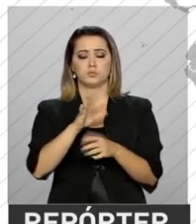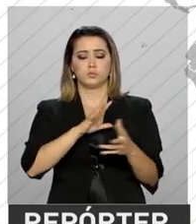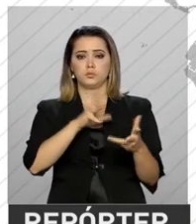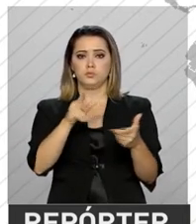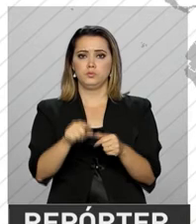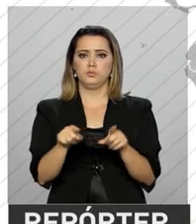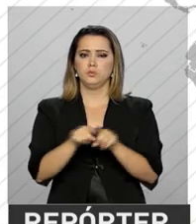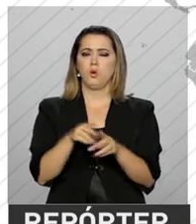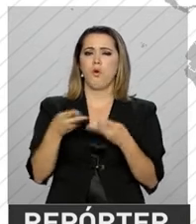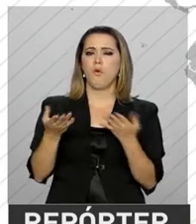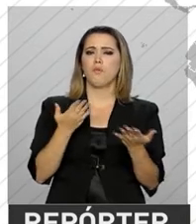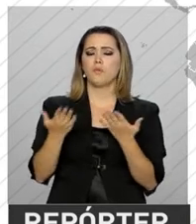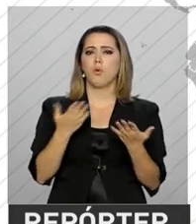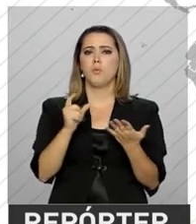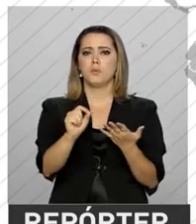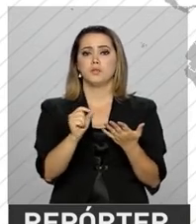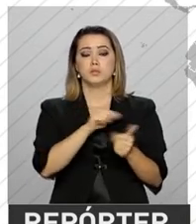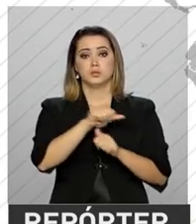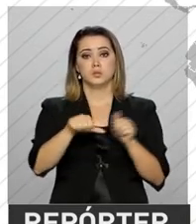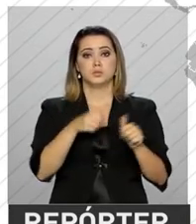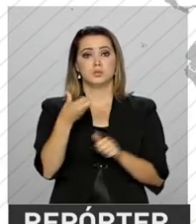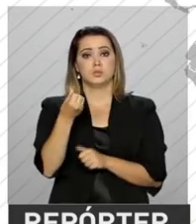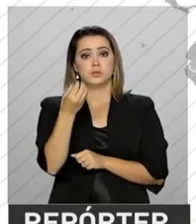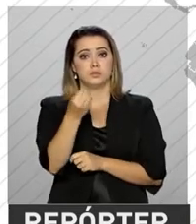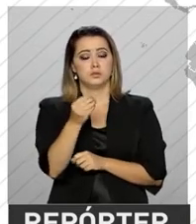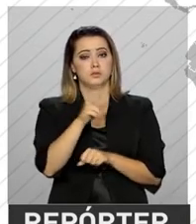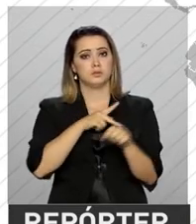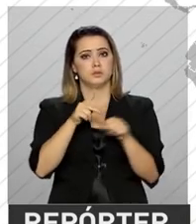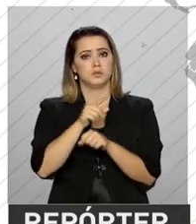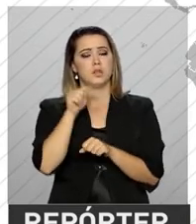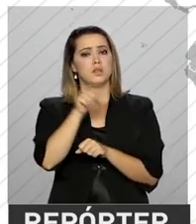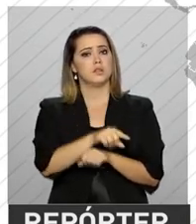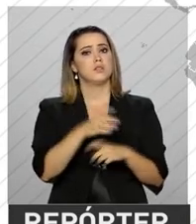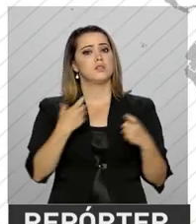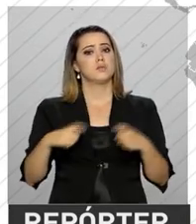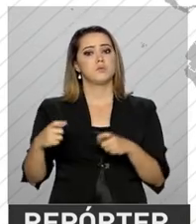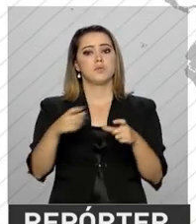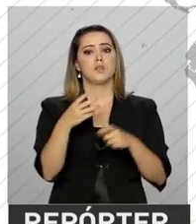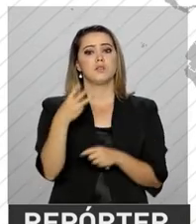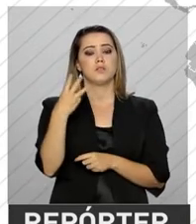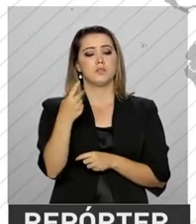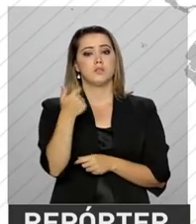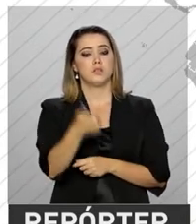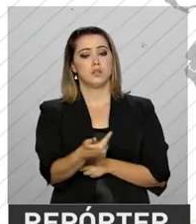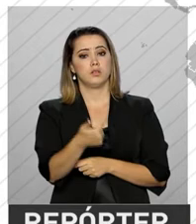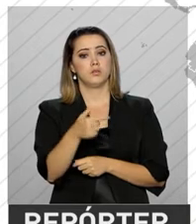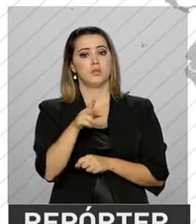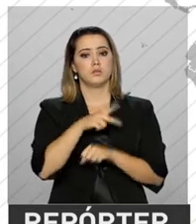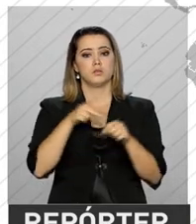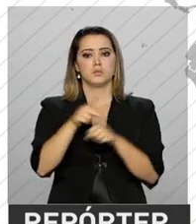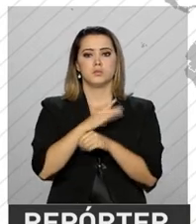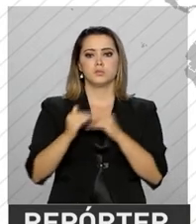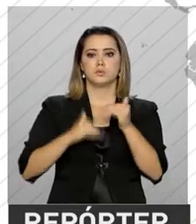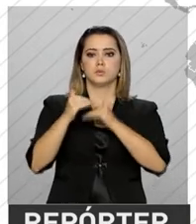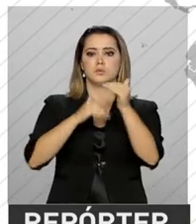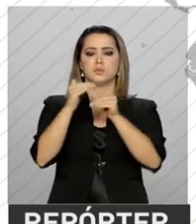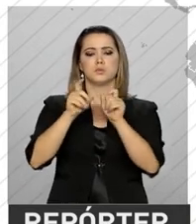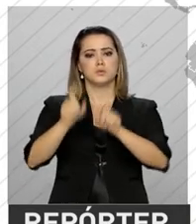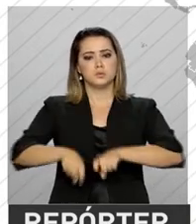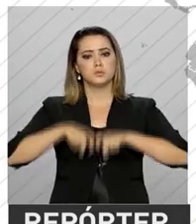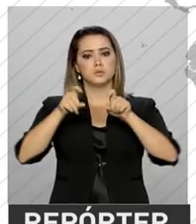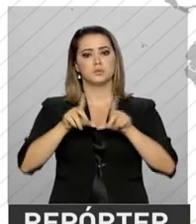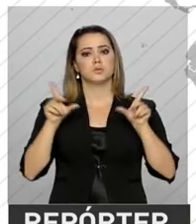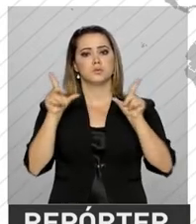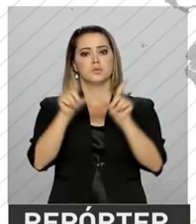as mudanças em 60 países desse universo 32 países apresentaram aumento da produtividade agrícola e